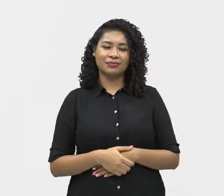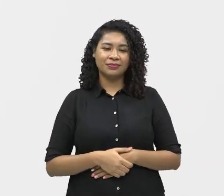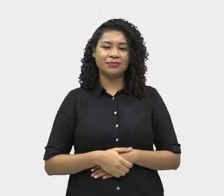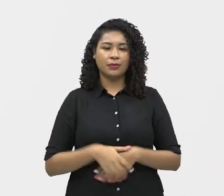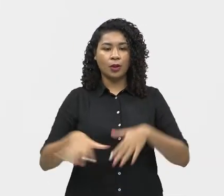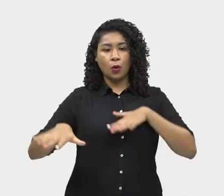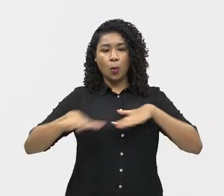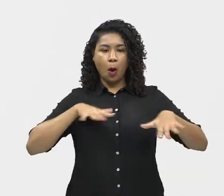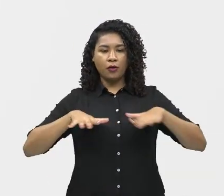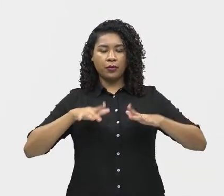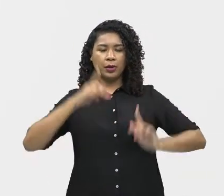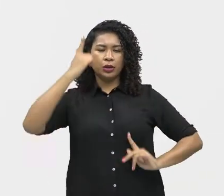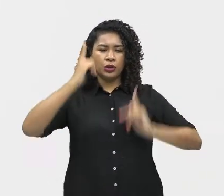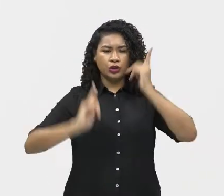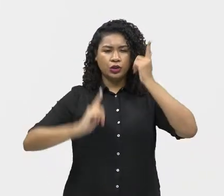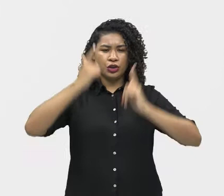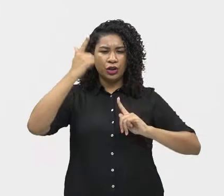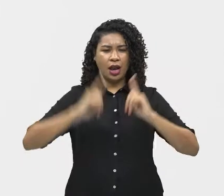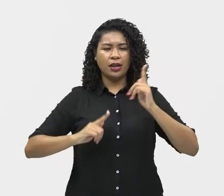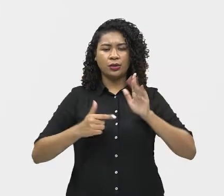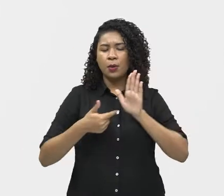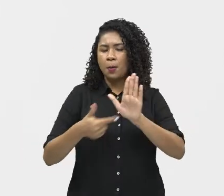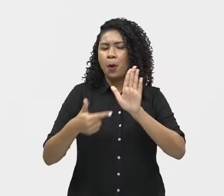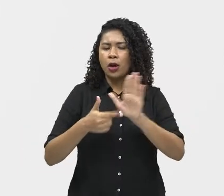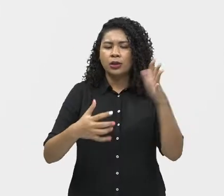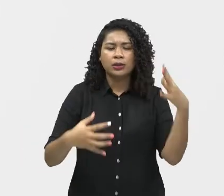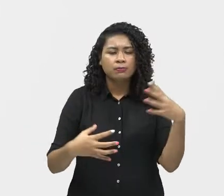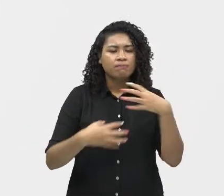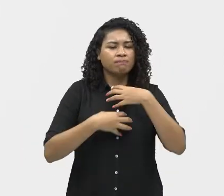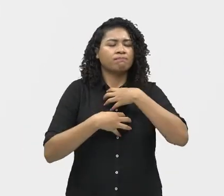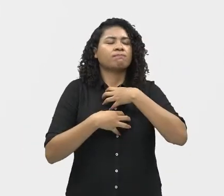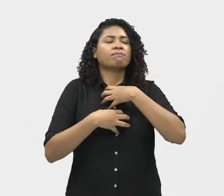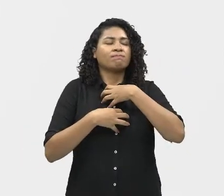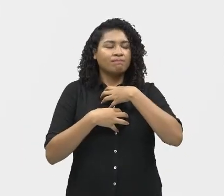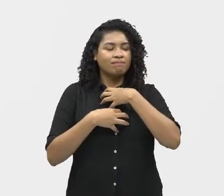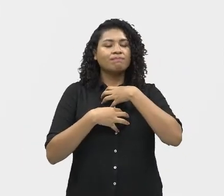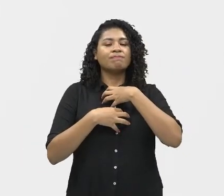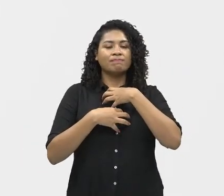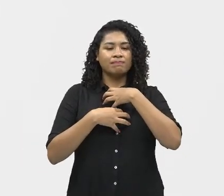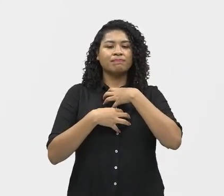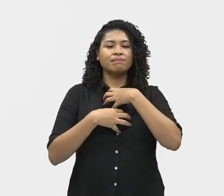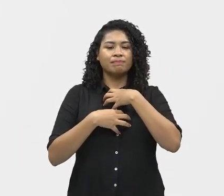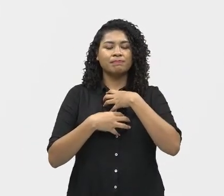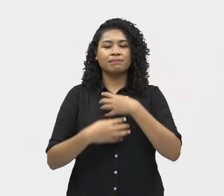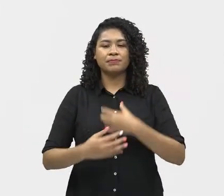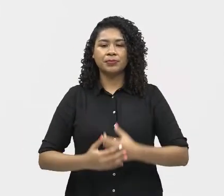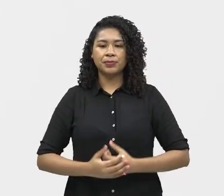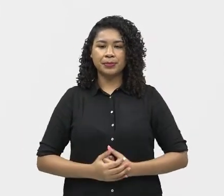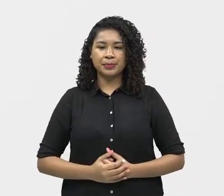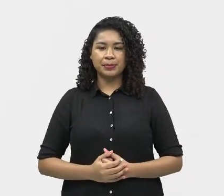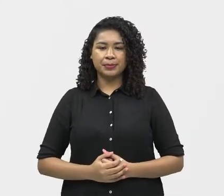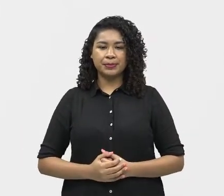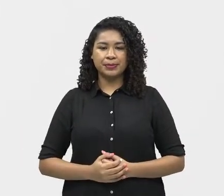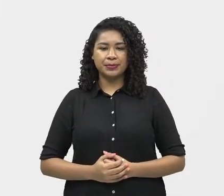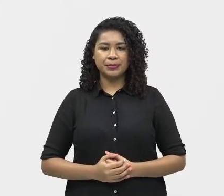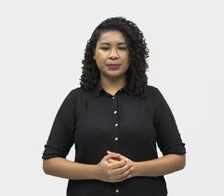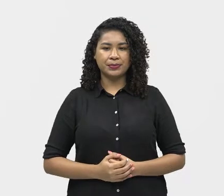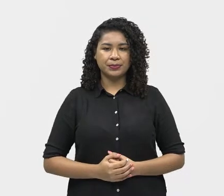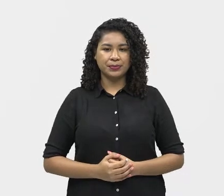seus movimentos e gestos causam um profundo impacto nos que testemunham